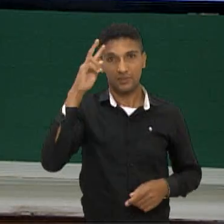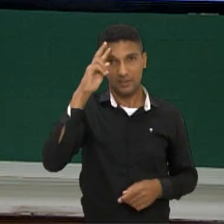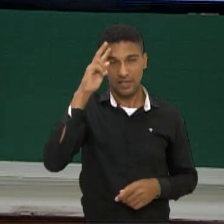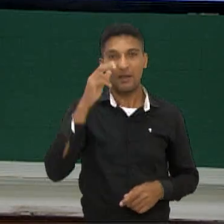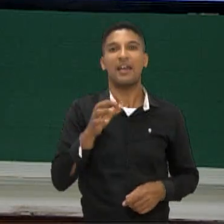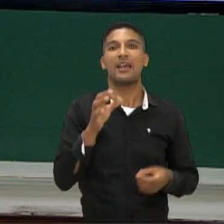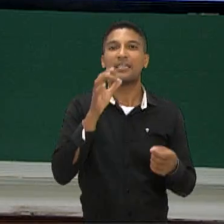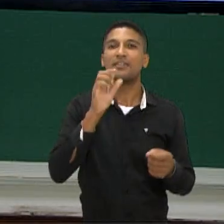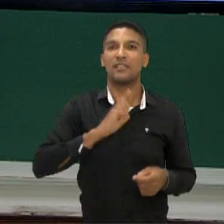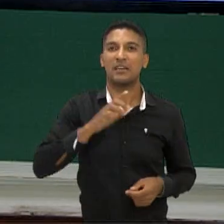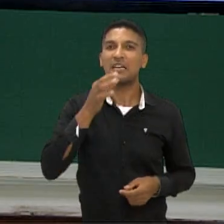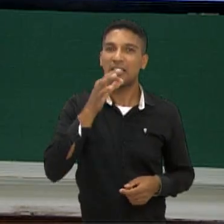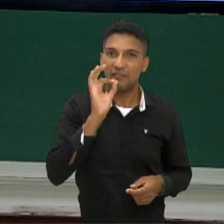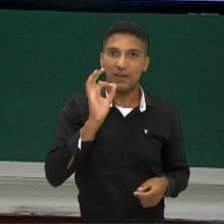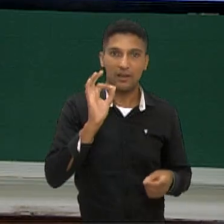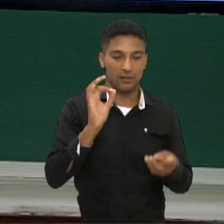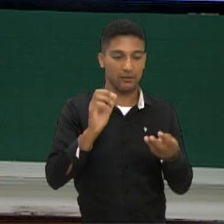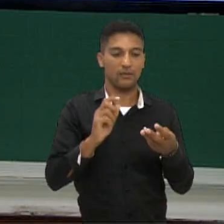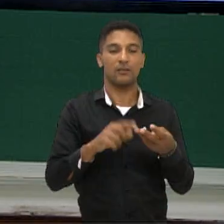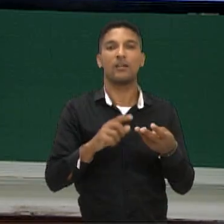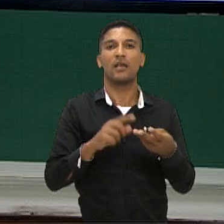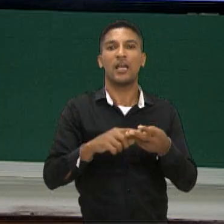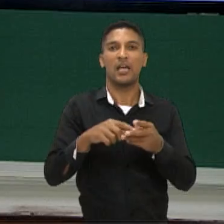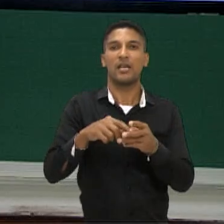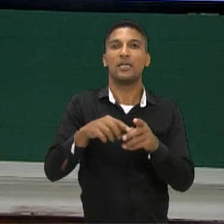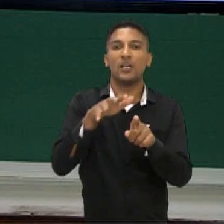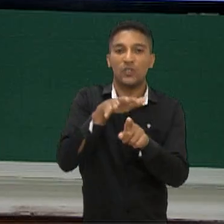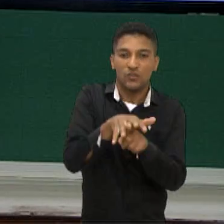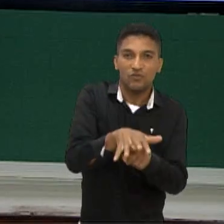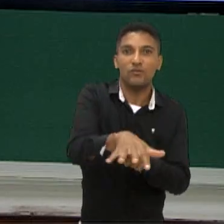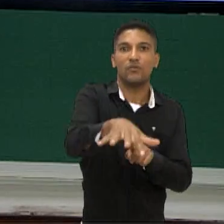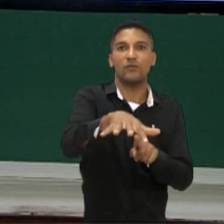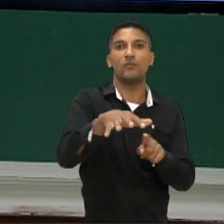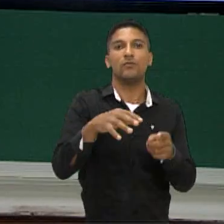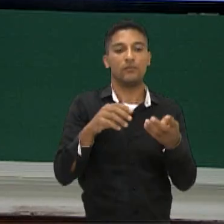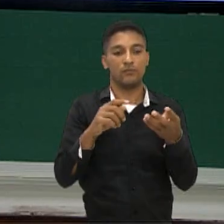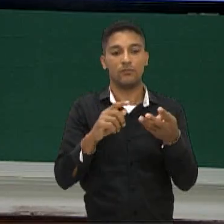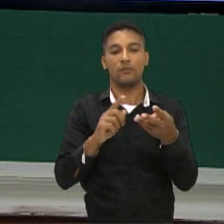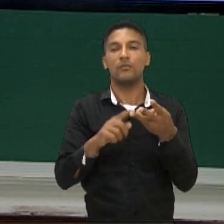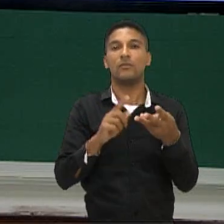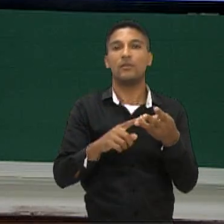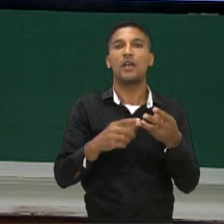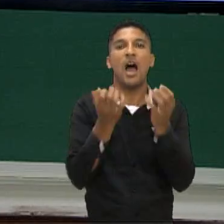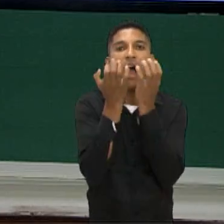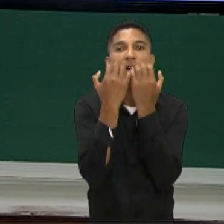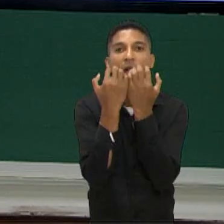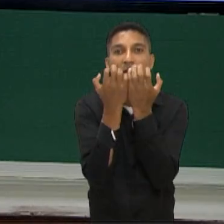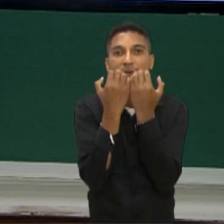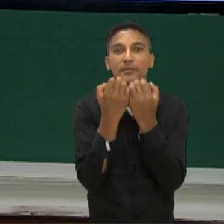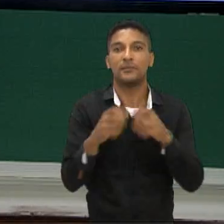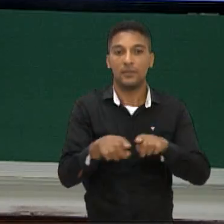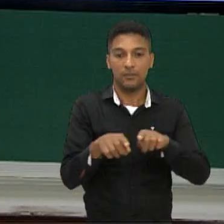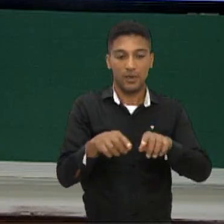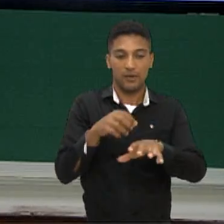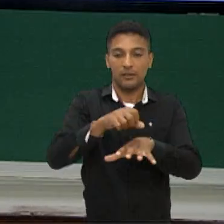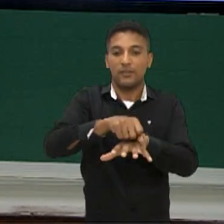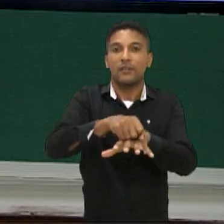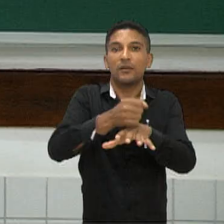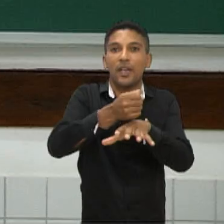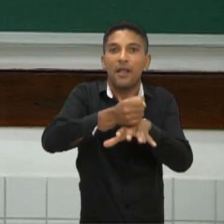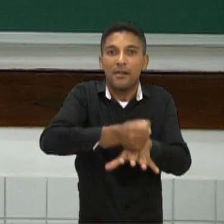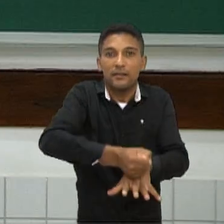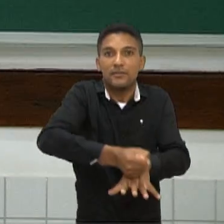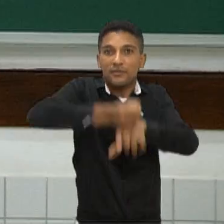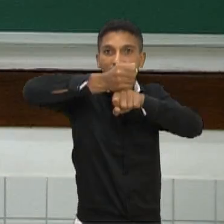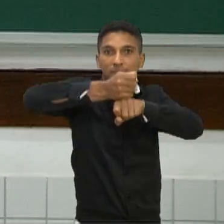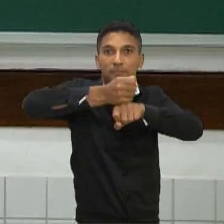soja, milho, o algodão, a mandioca. Então, também não podemos esquecer, isso é fácil, a